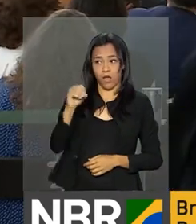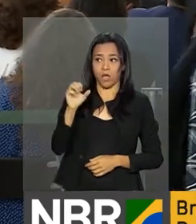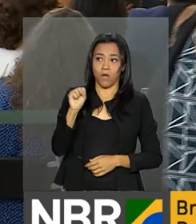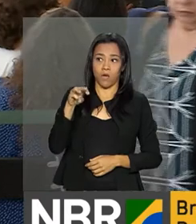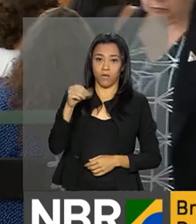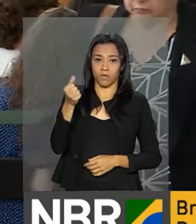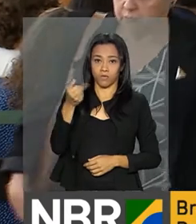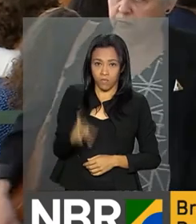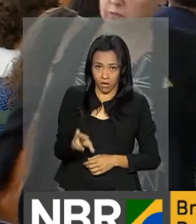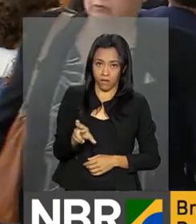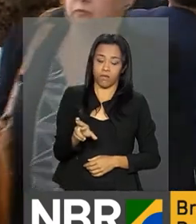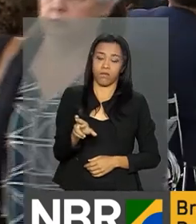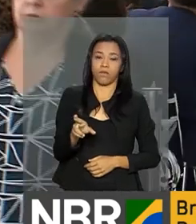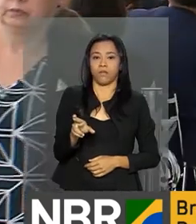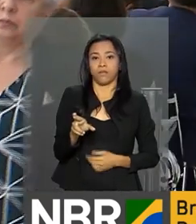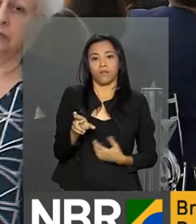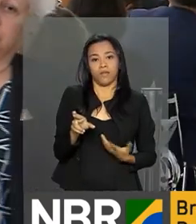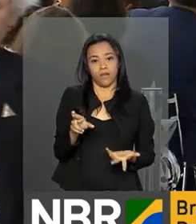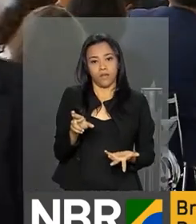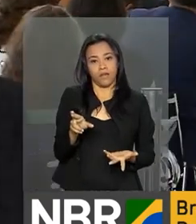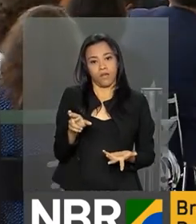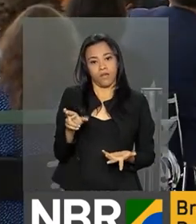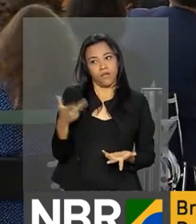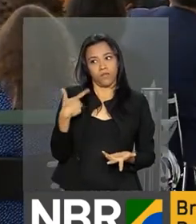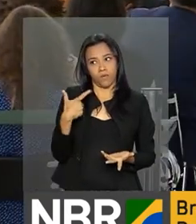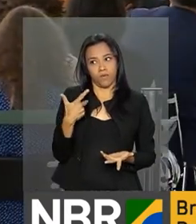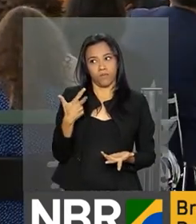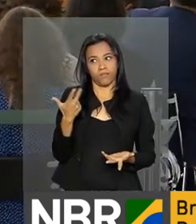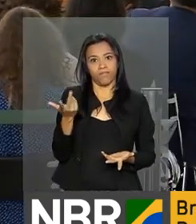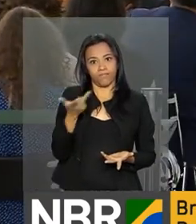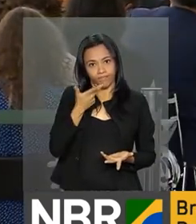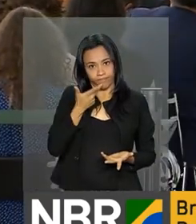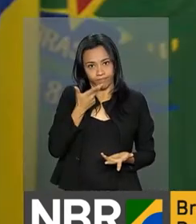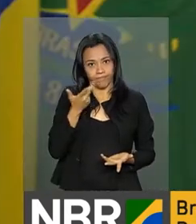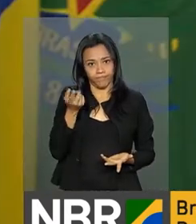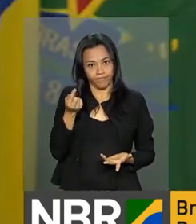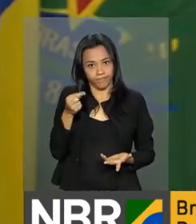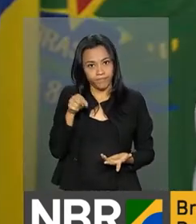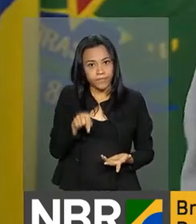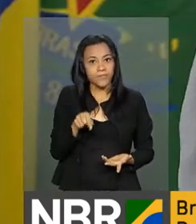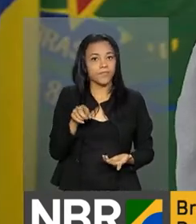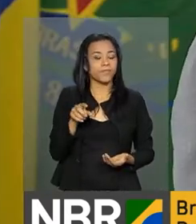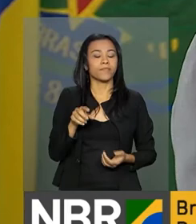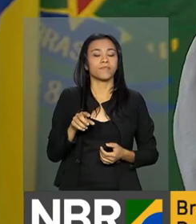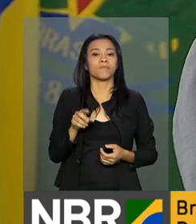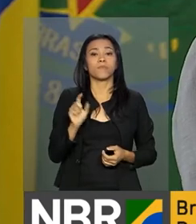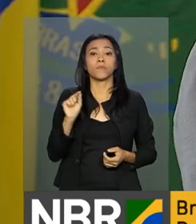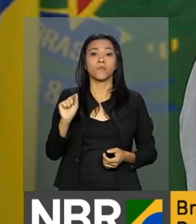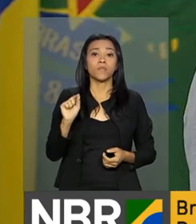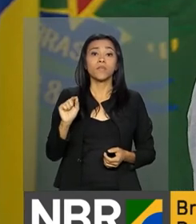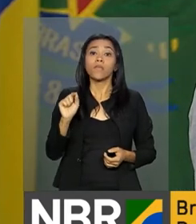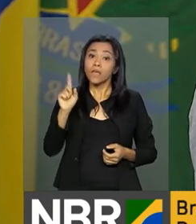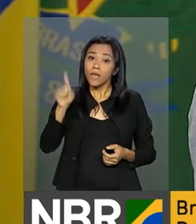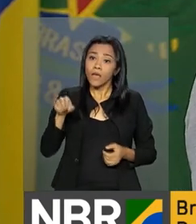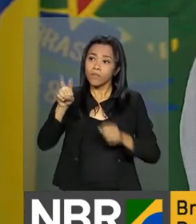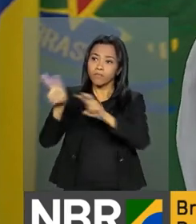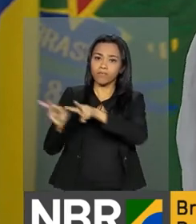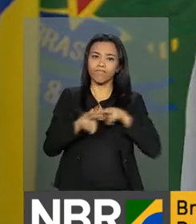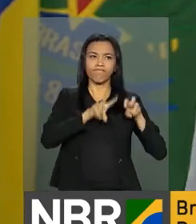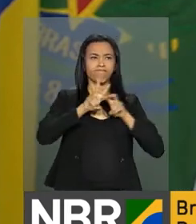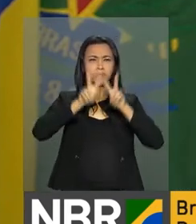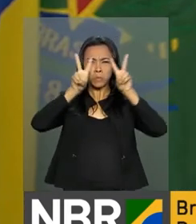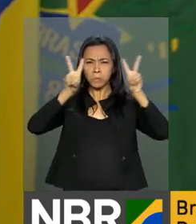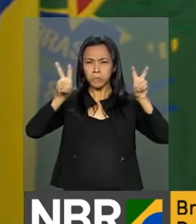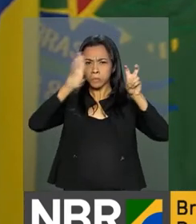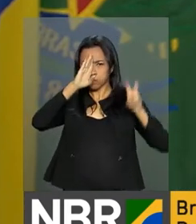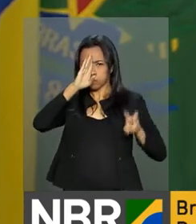tomar e se esse diz tico progredir não apenas para isto mas como lema do governo porque é